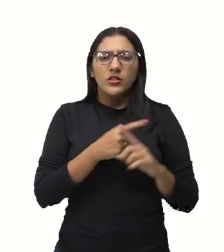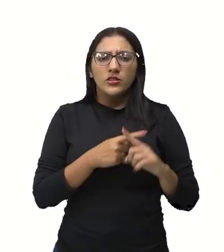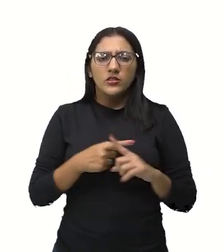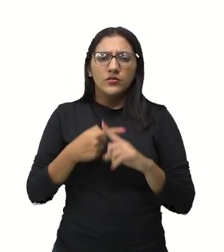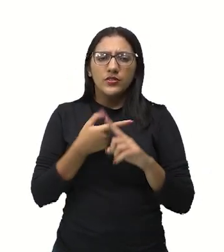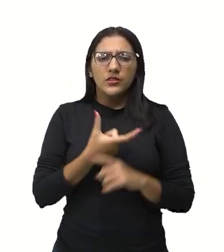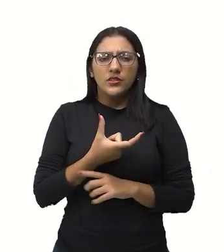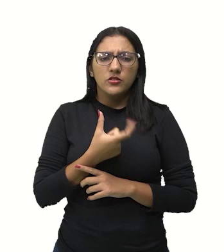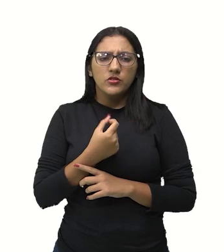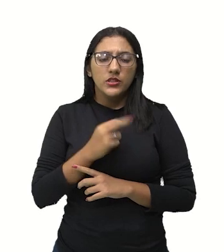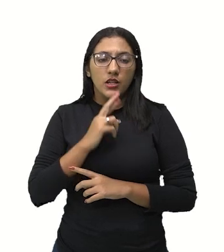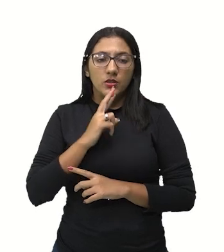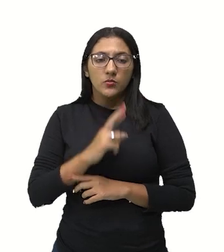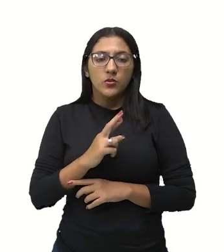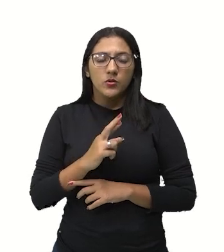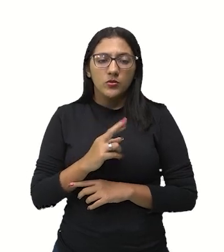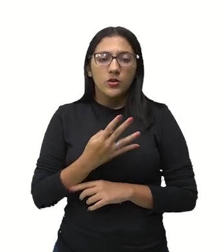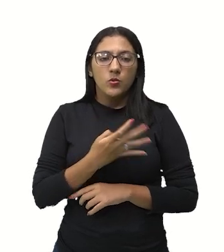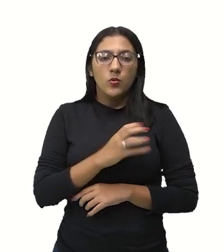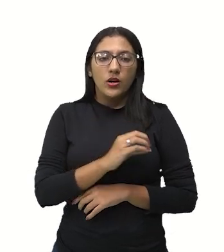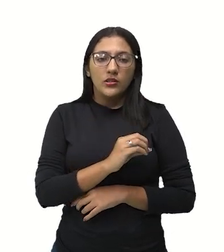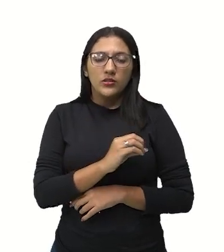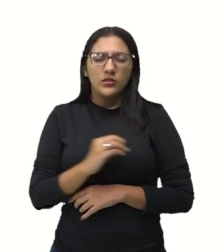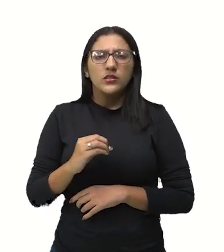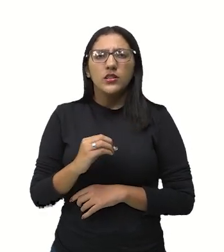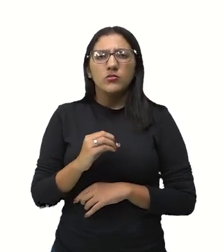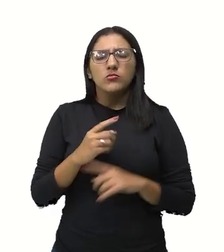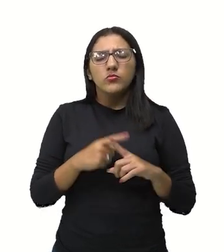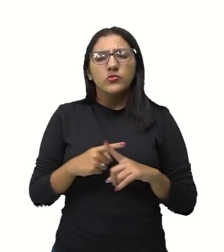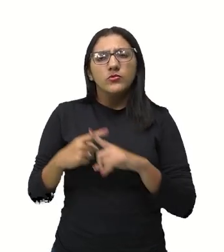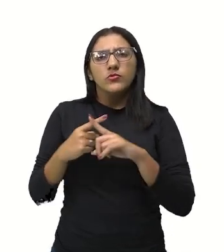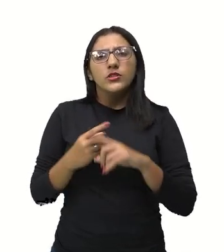400. 400 vezes 3,